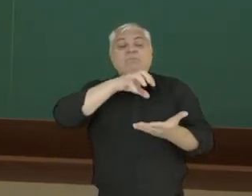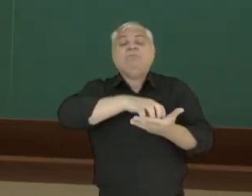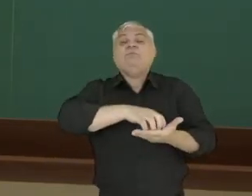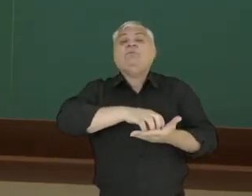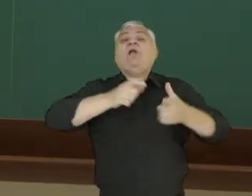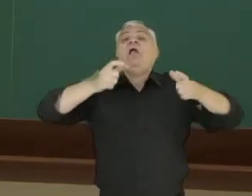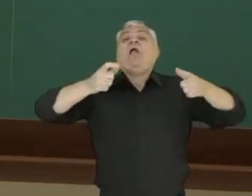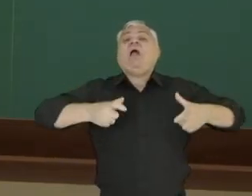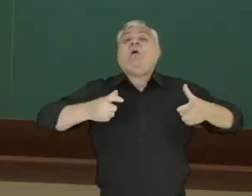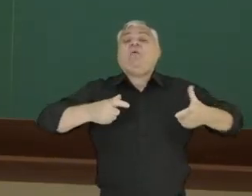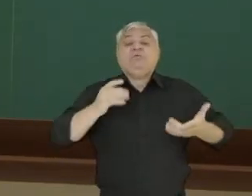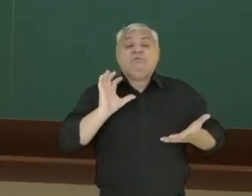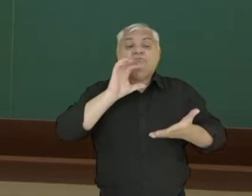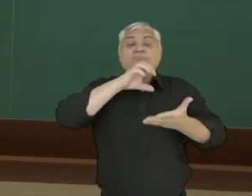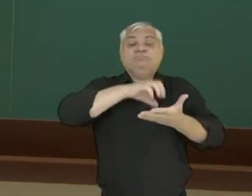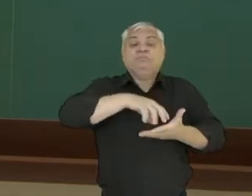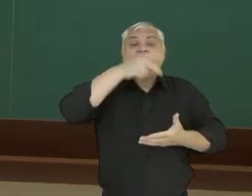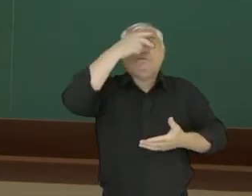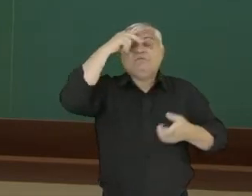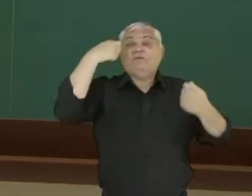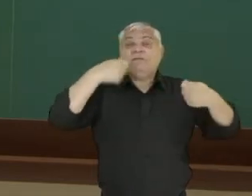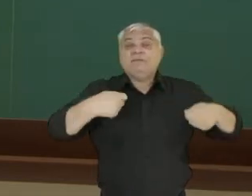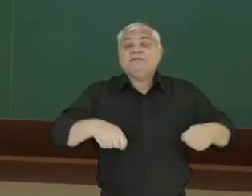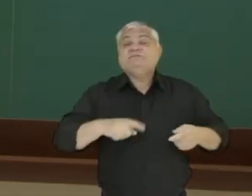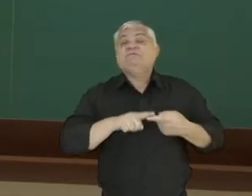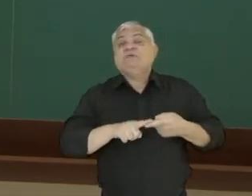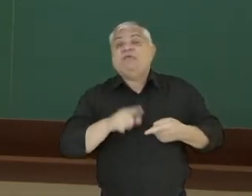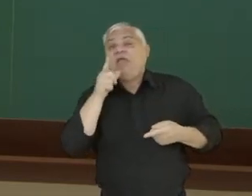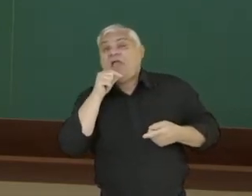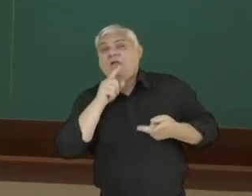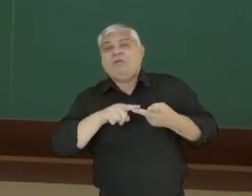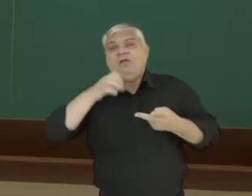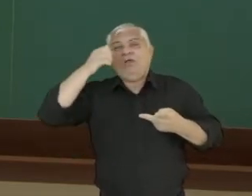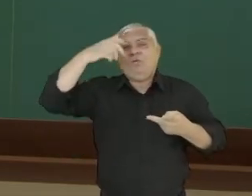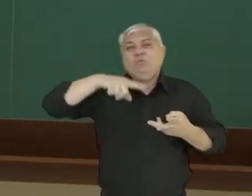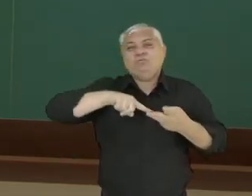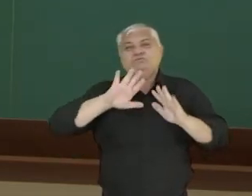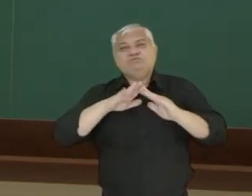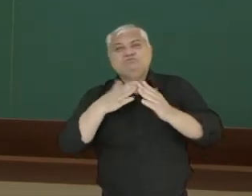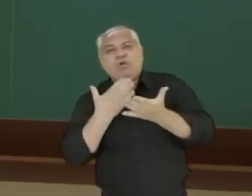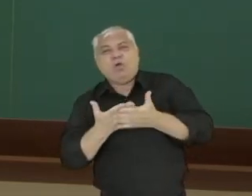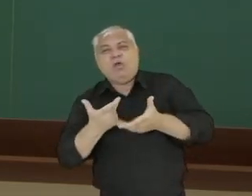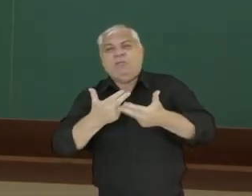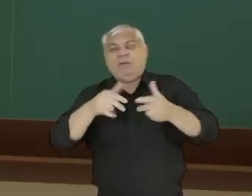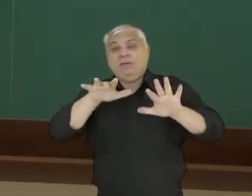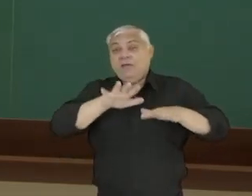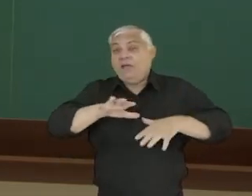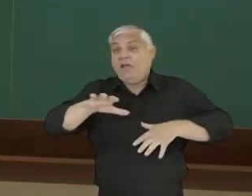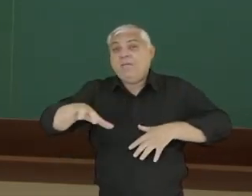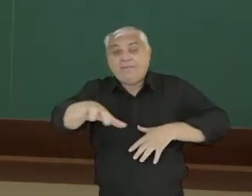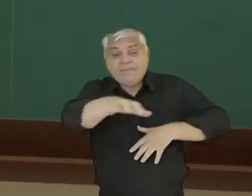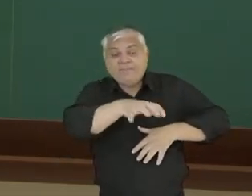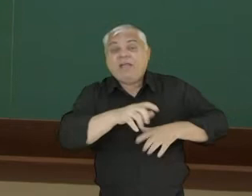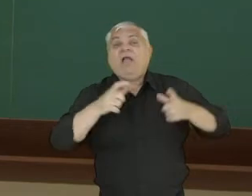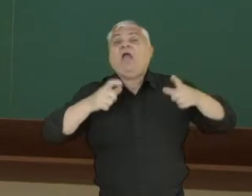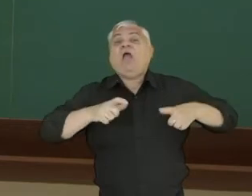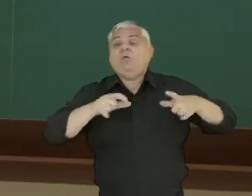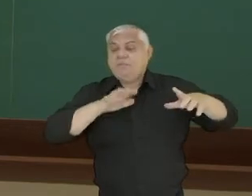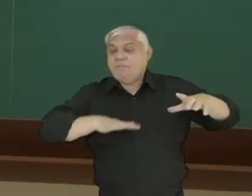aonde os serviços públicos são mais necessários e ainda quais as áreas daquele município que eles são